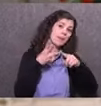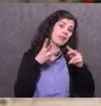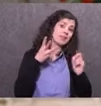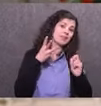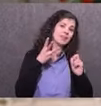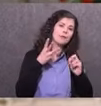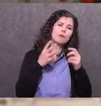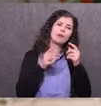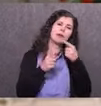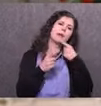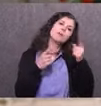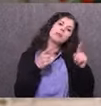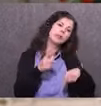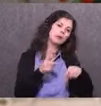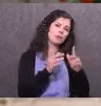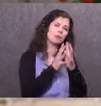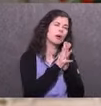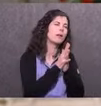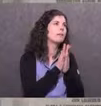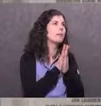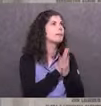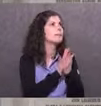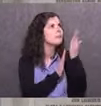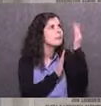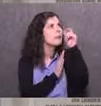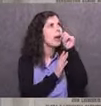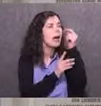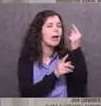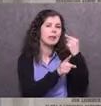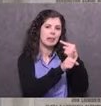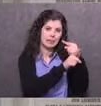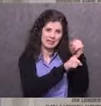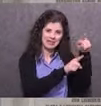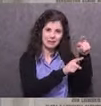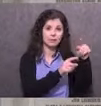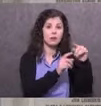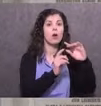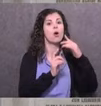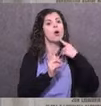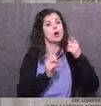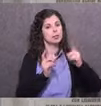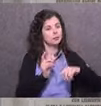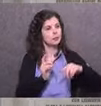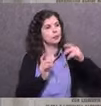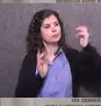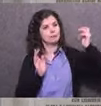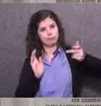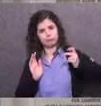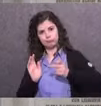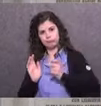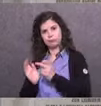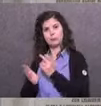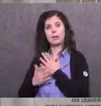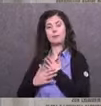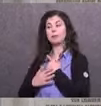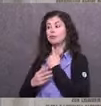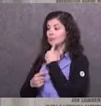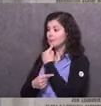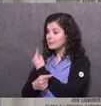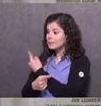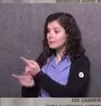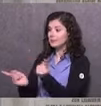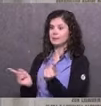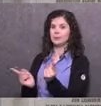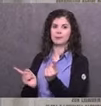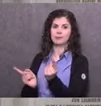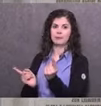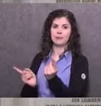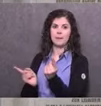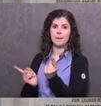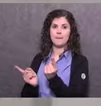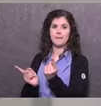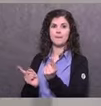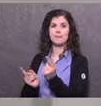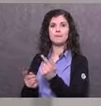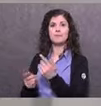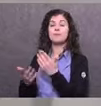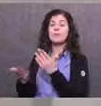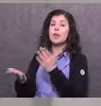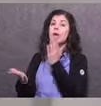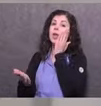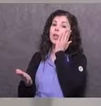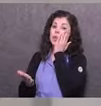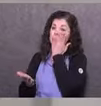palavras. Veio então ao encontro dos discípulos e disse-lhes: Dormi agora